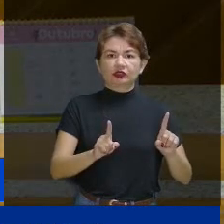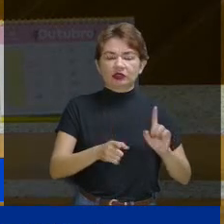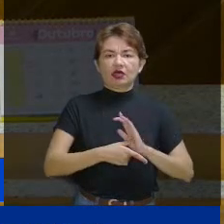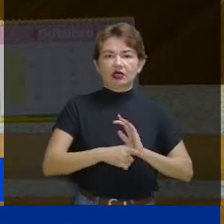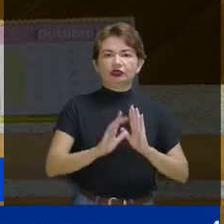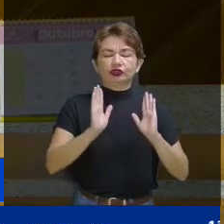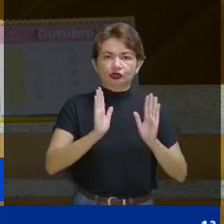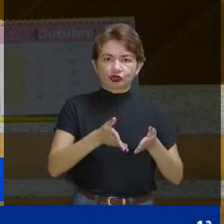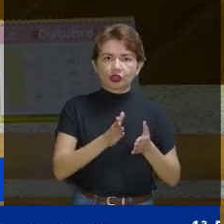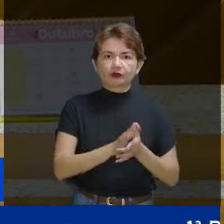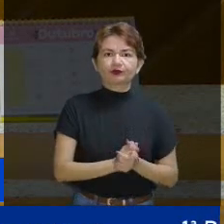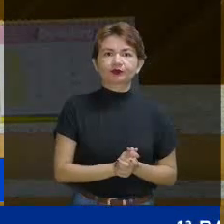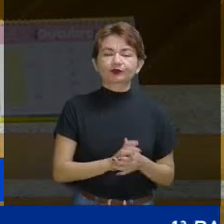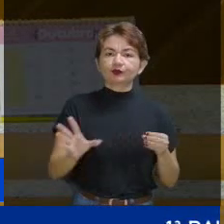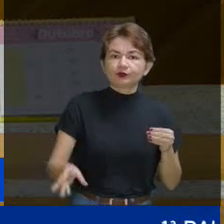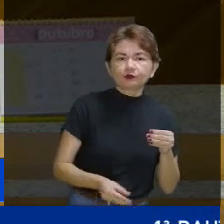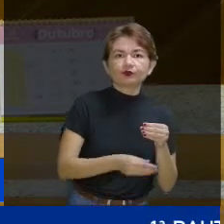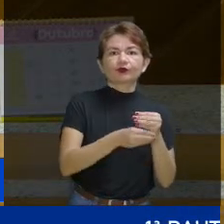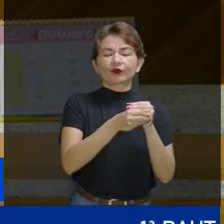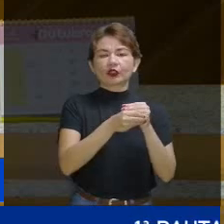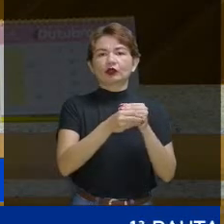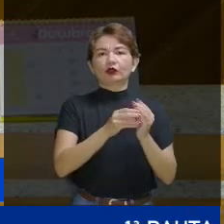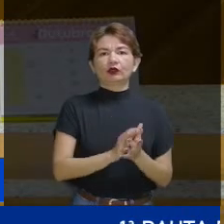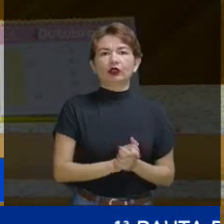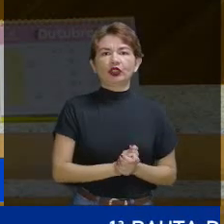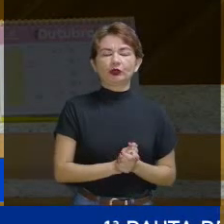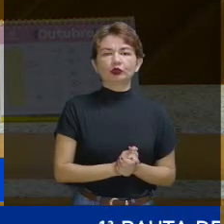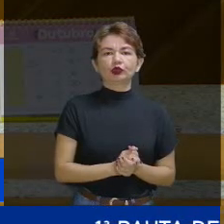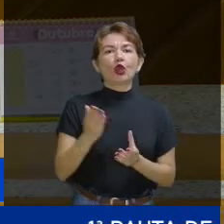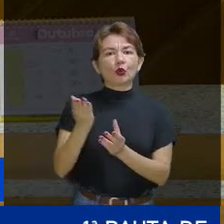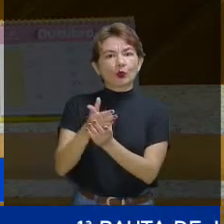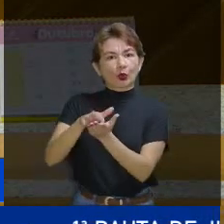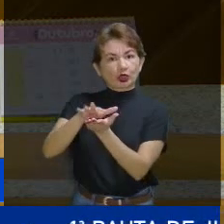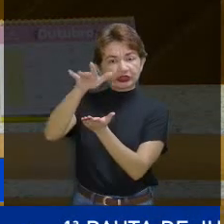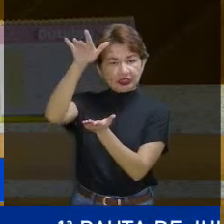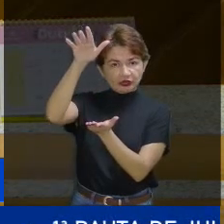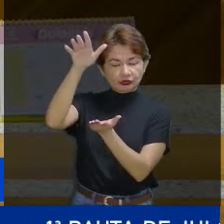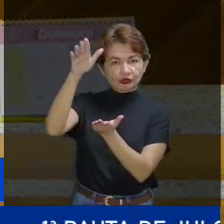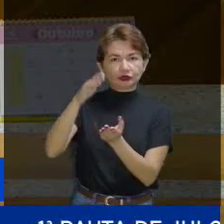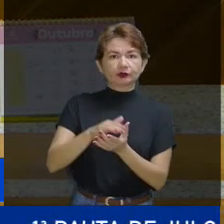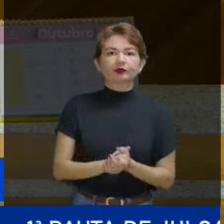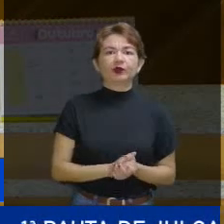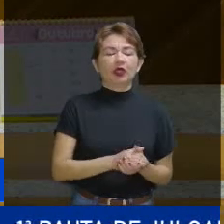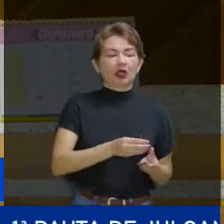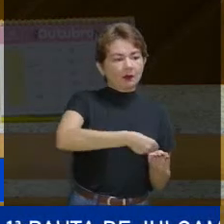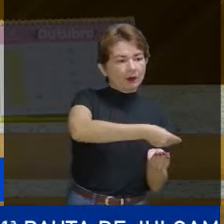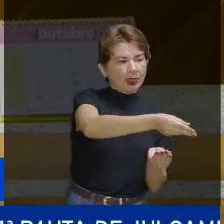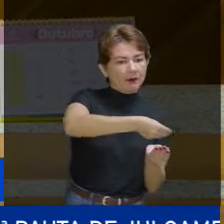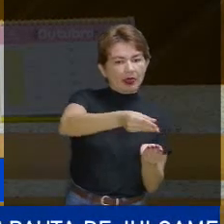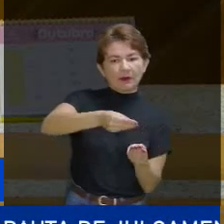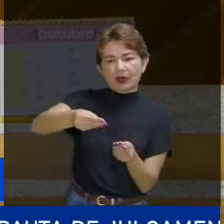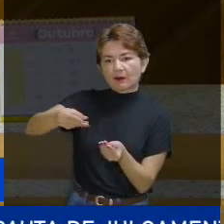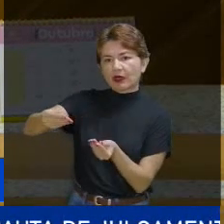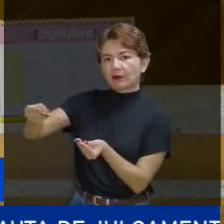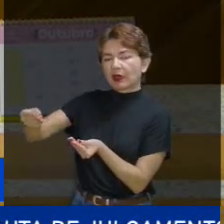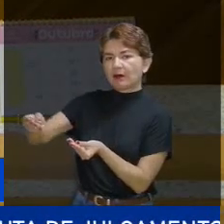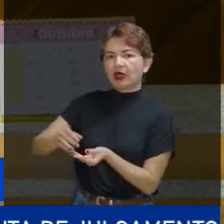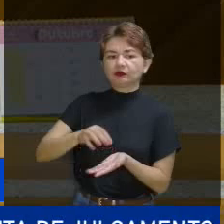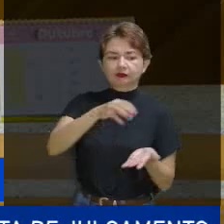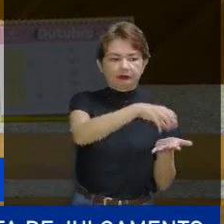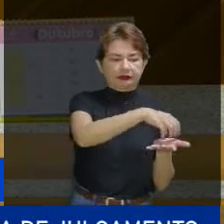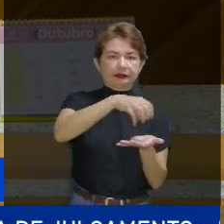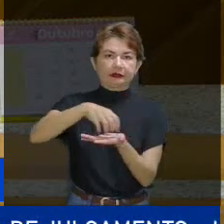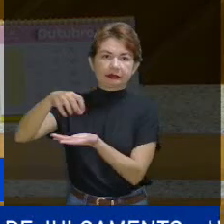previamente previstos, incluindo os prazos para a redistribuição dos processos. Com esse entendimento, o órgão ministerial fundamentou os